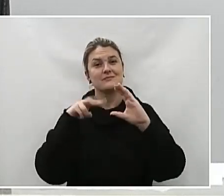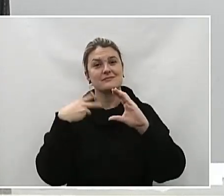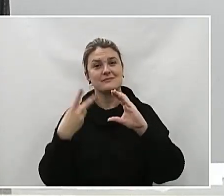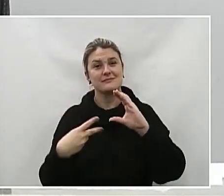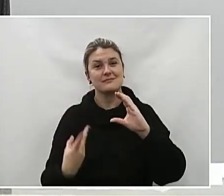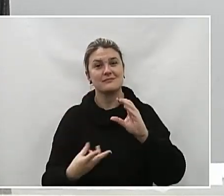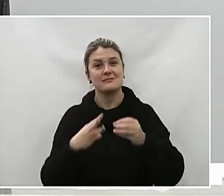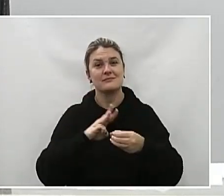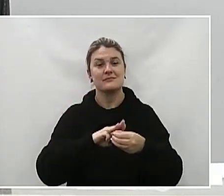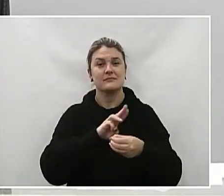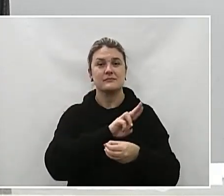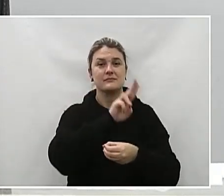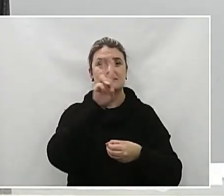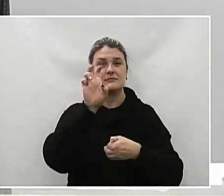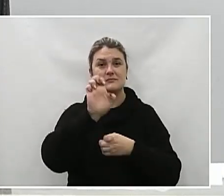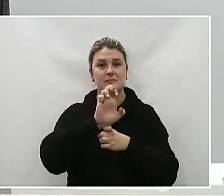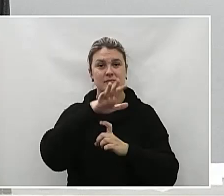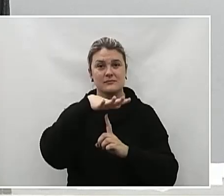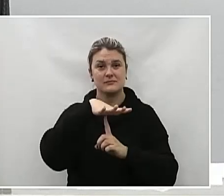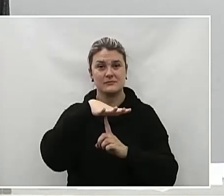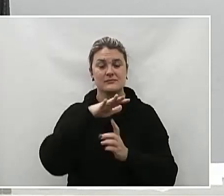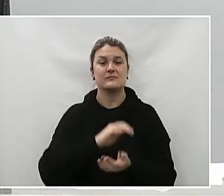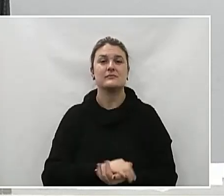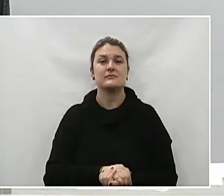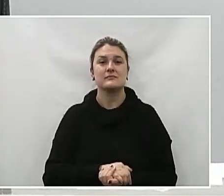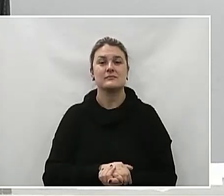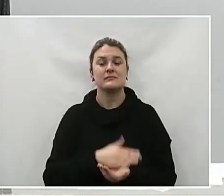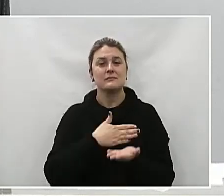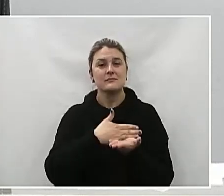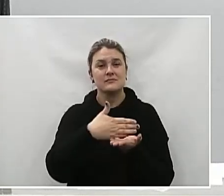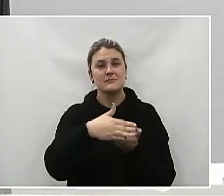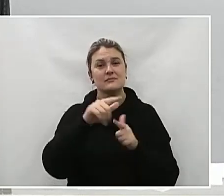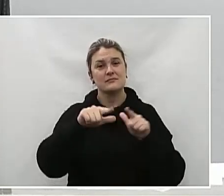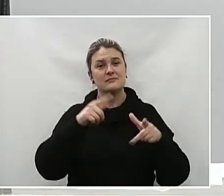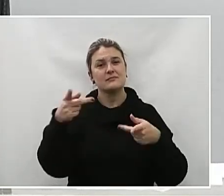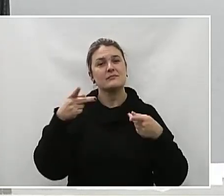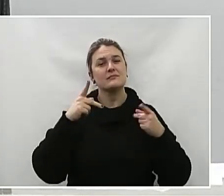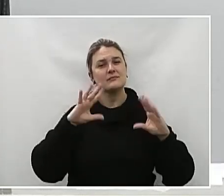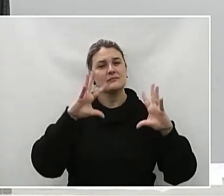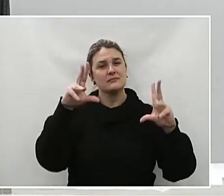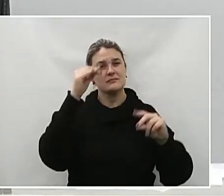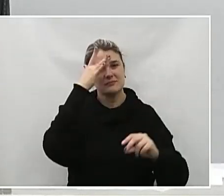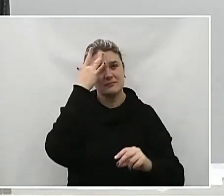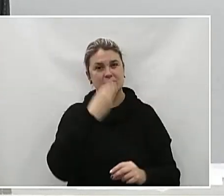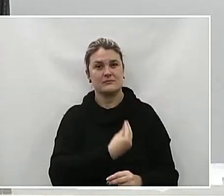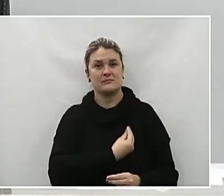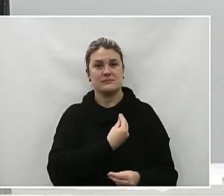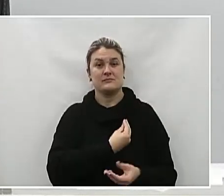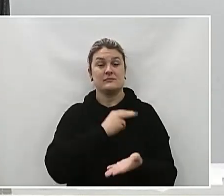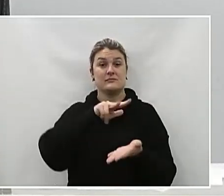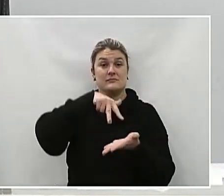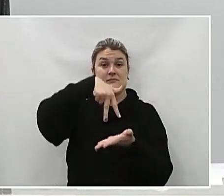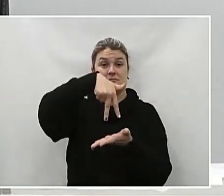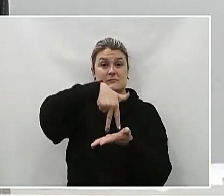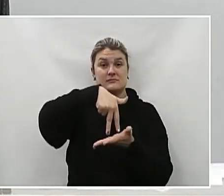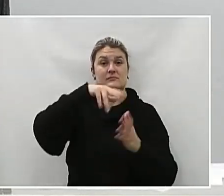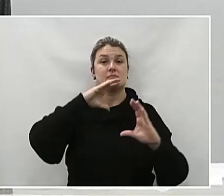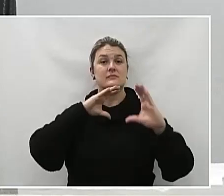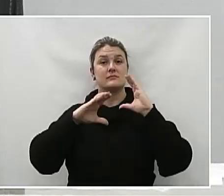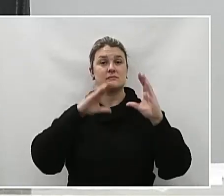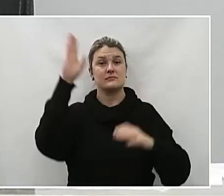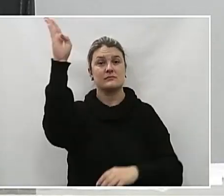da Câmara Municipal de União da Vitória, Estado do Paraná. Iniciando os trabalhos, convidamos a todos para que em posição de respeito